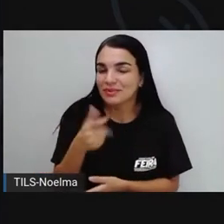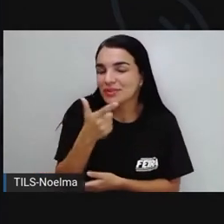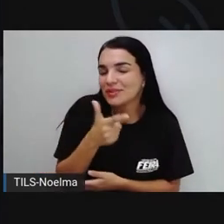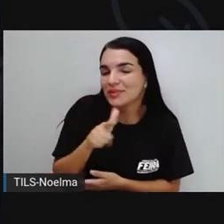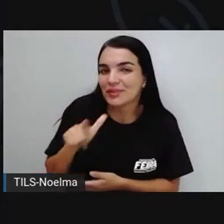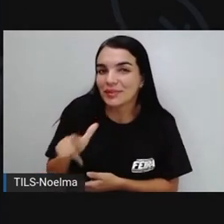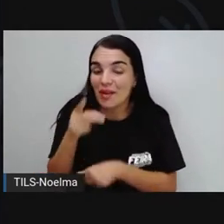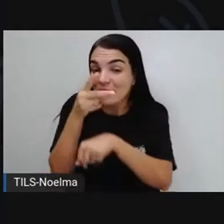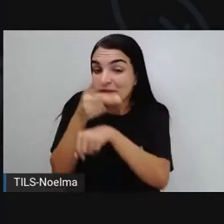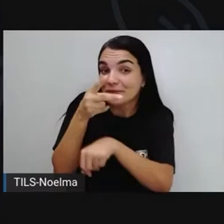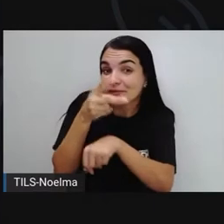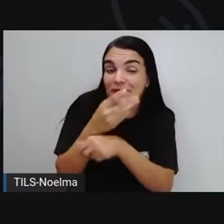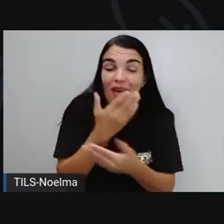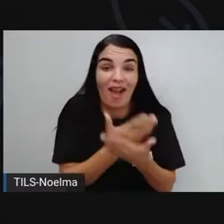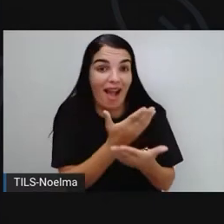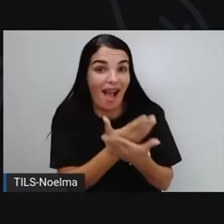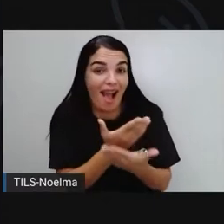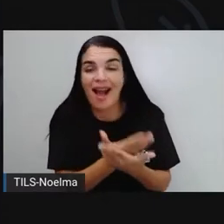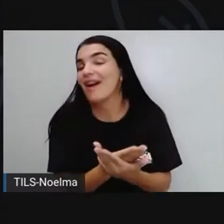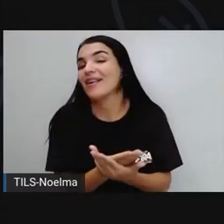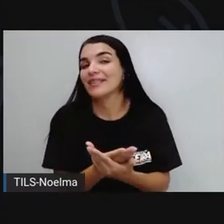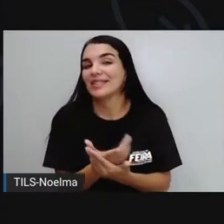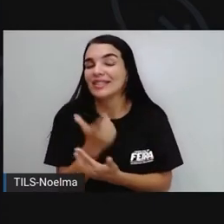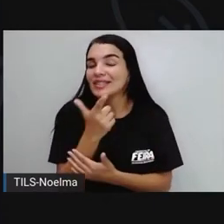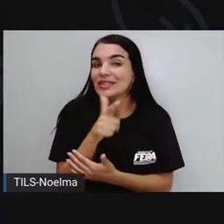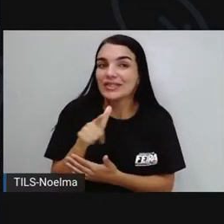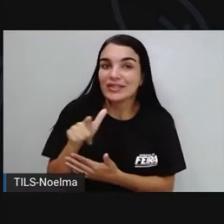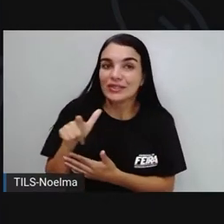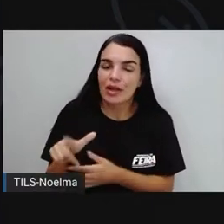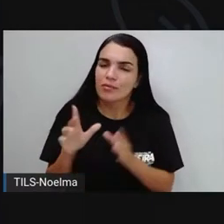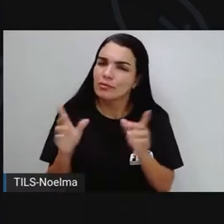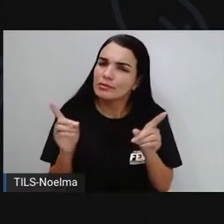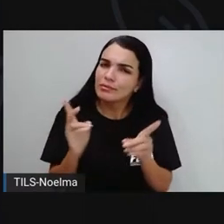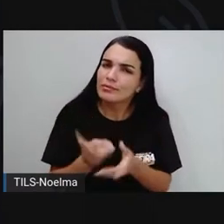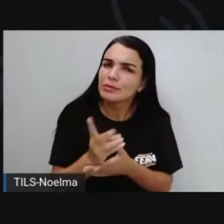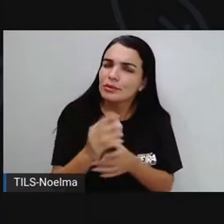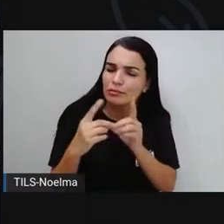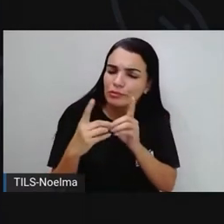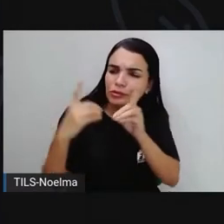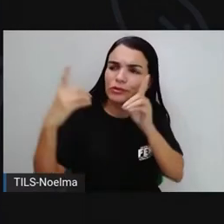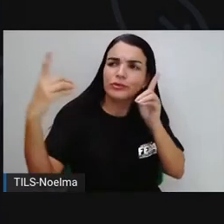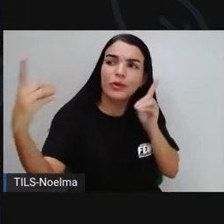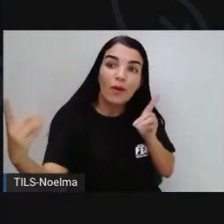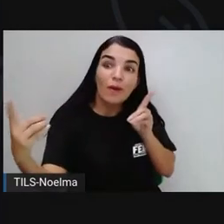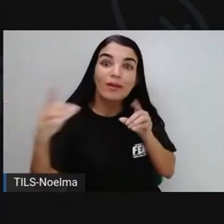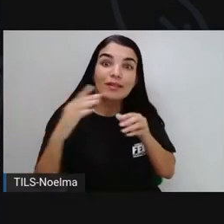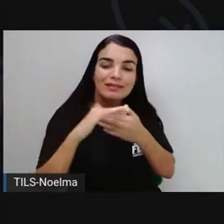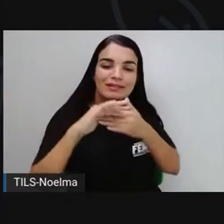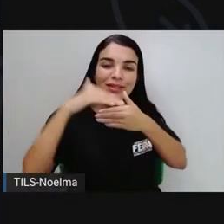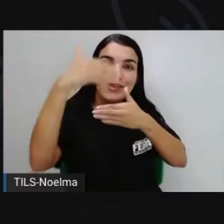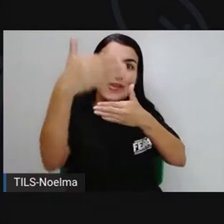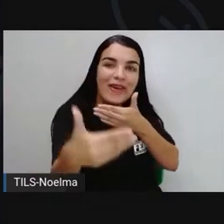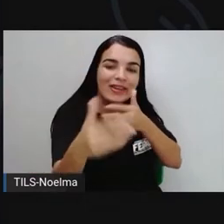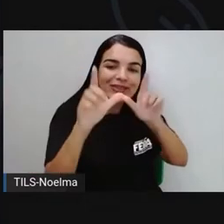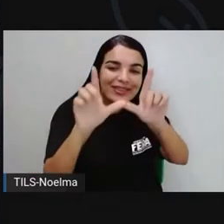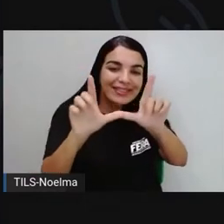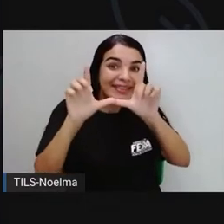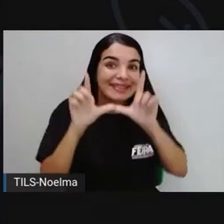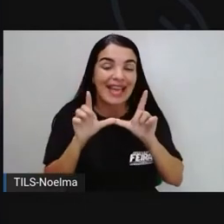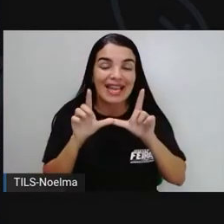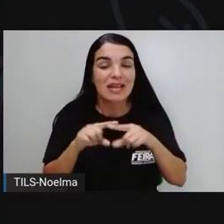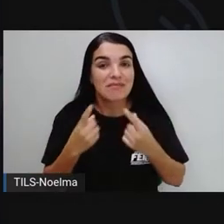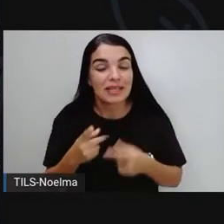uma videoaula, para mais uma vez, não é? Mesmo que distantes, mesmo aí que do outro lado da tela, a Pro